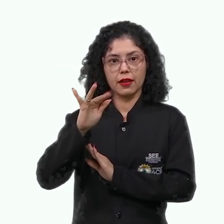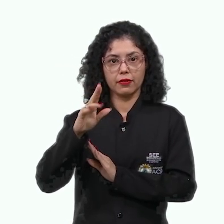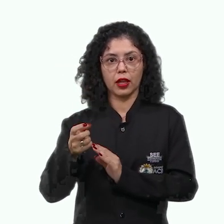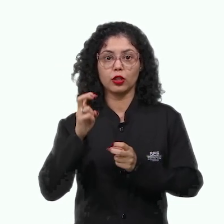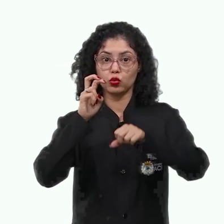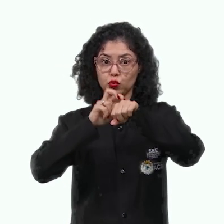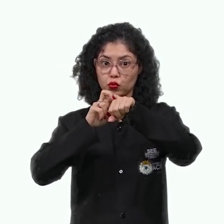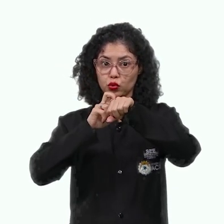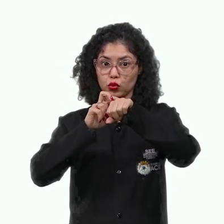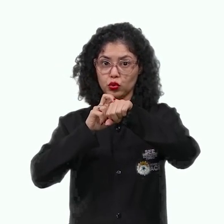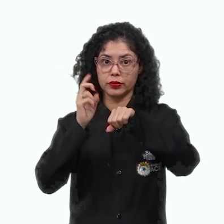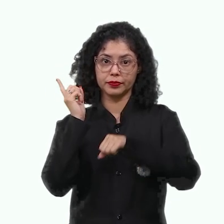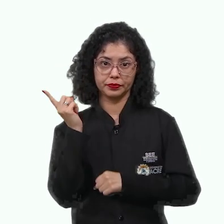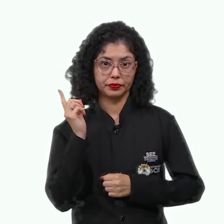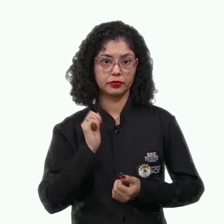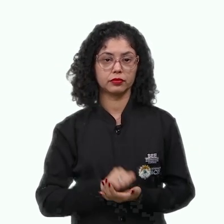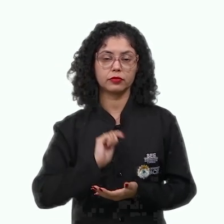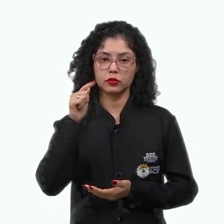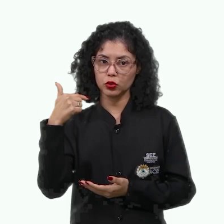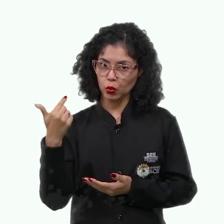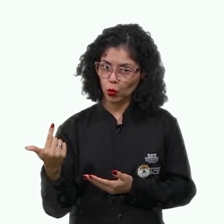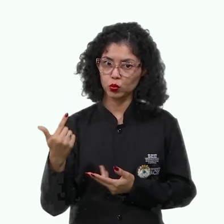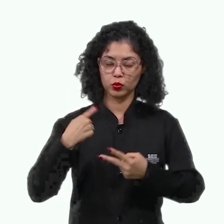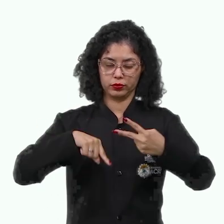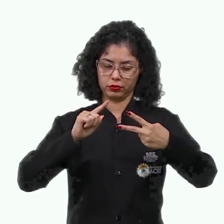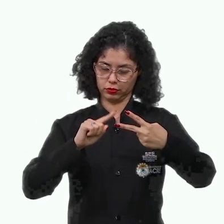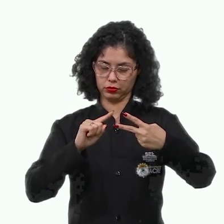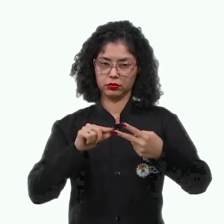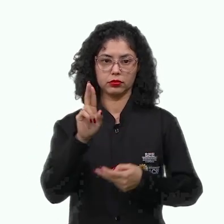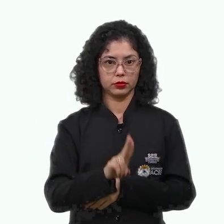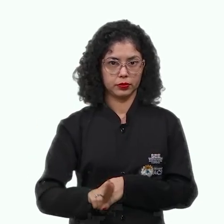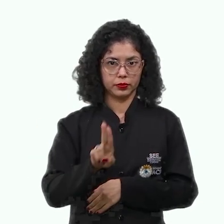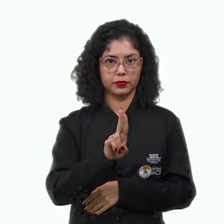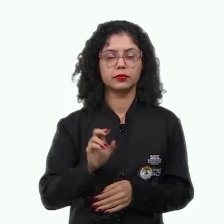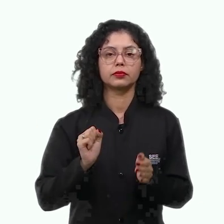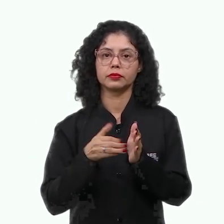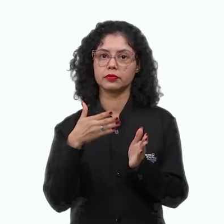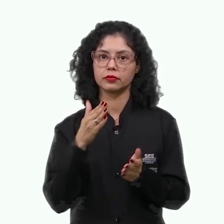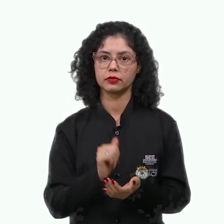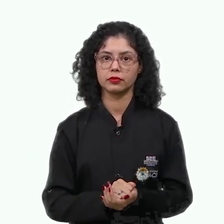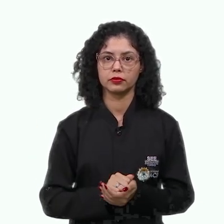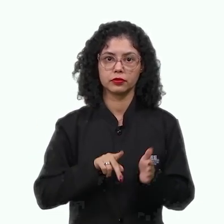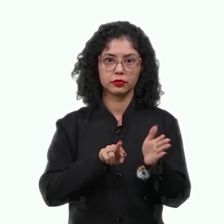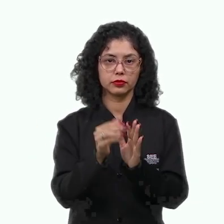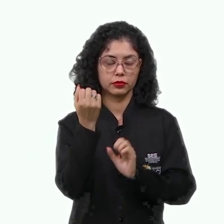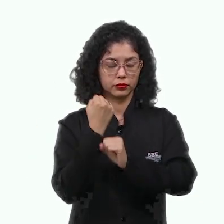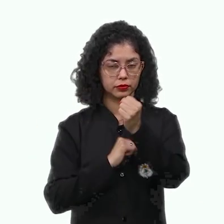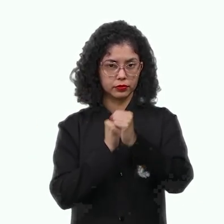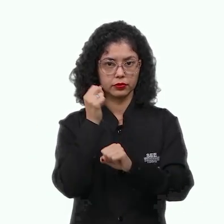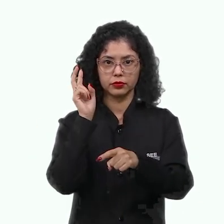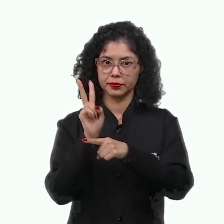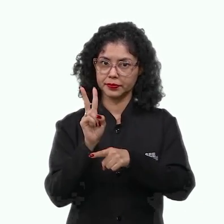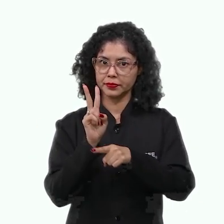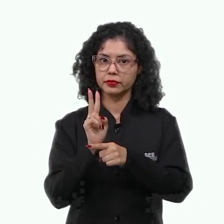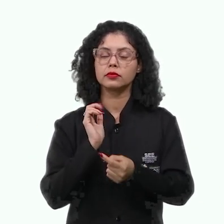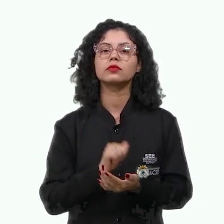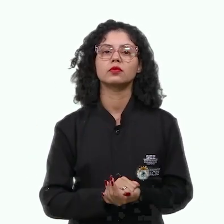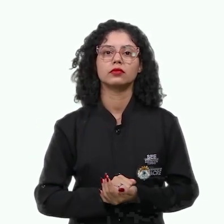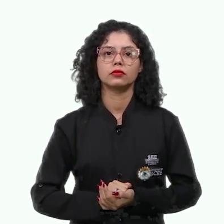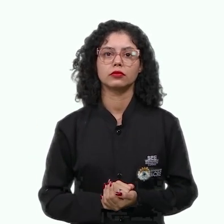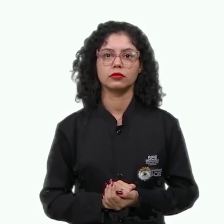verdezinho aqui, pessoal, que também é outro tipo de fungo, que é utilizado muito pelas biofábricas para ajudar